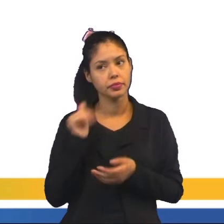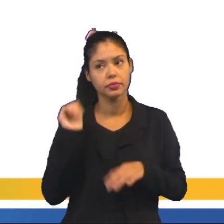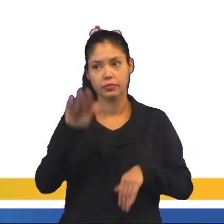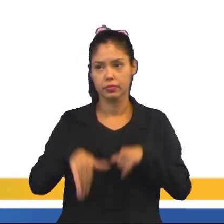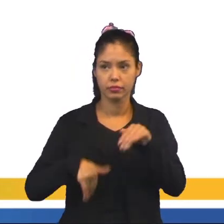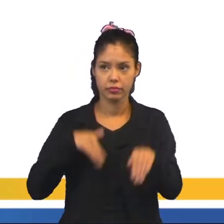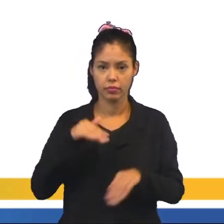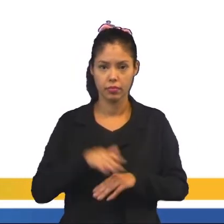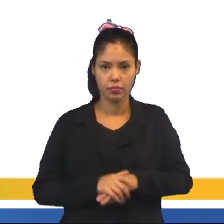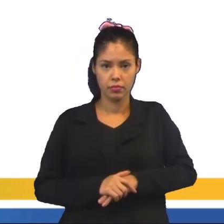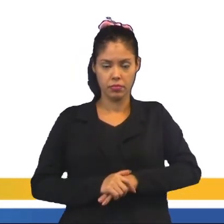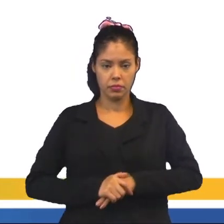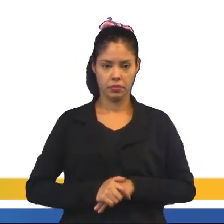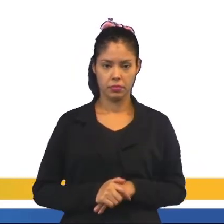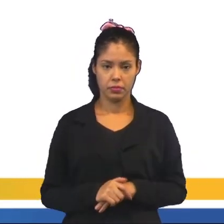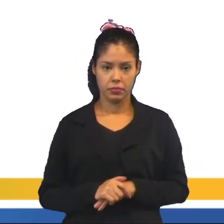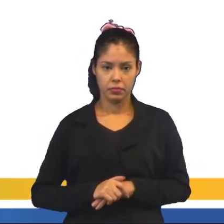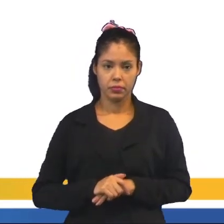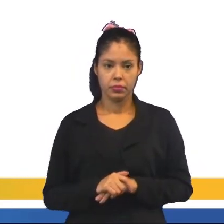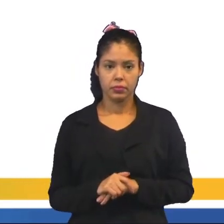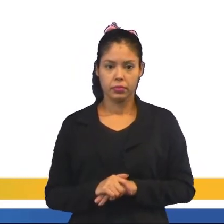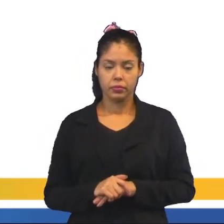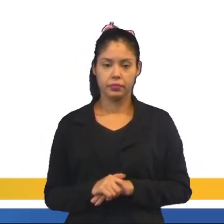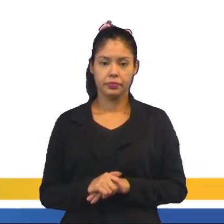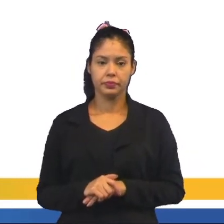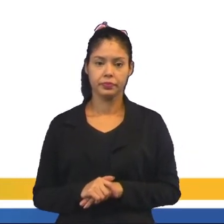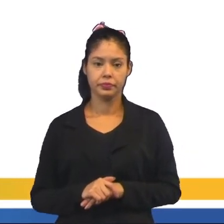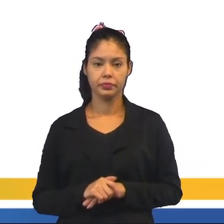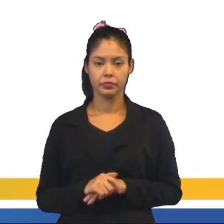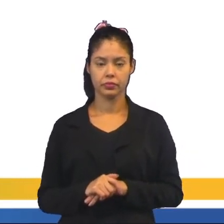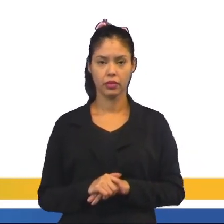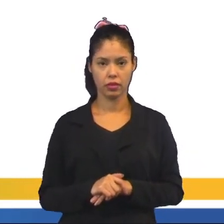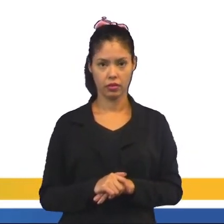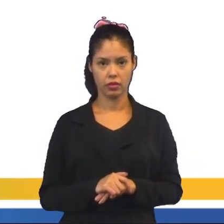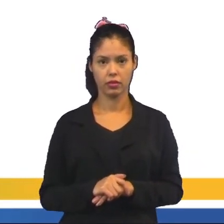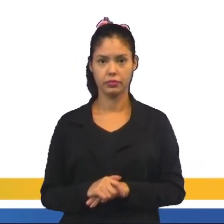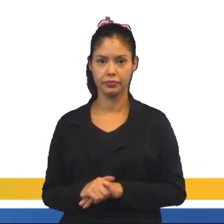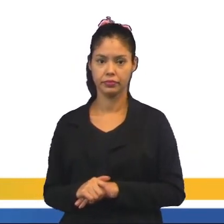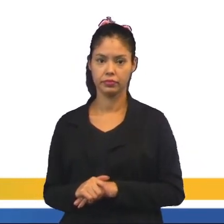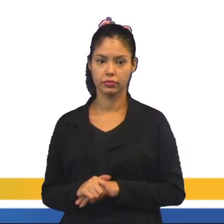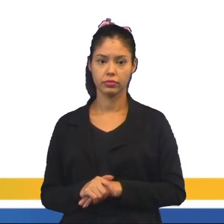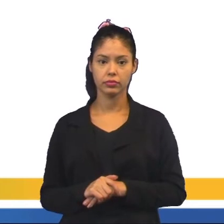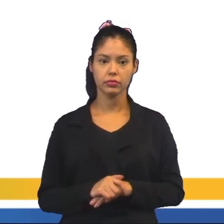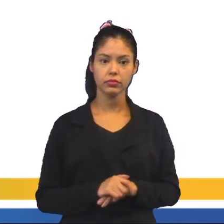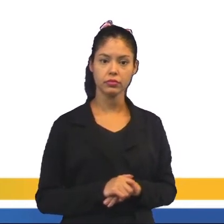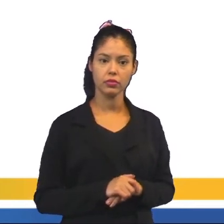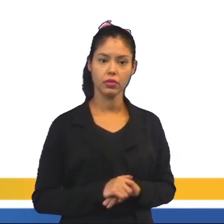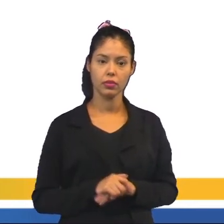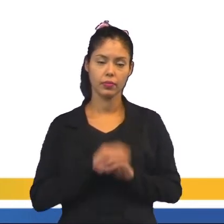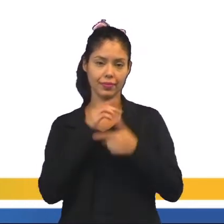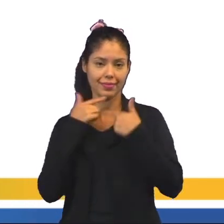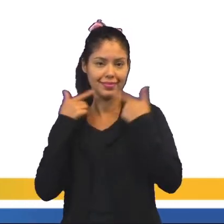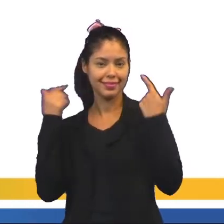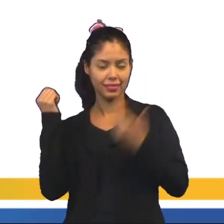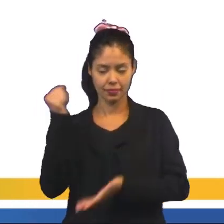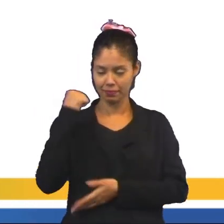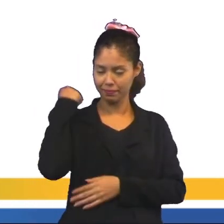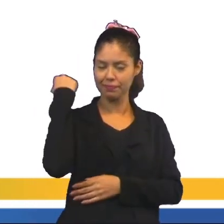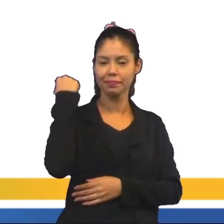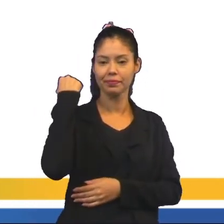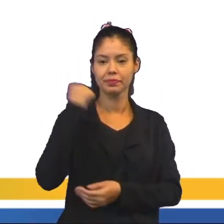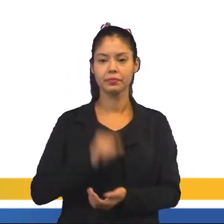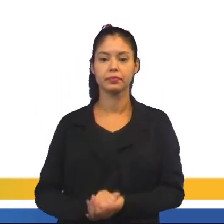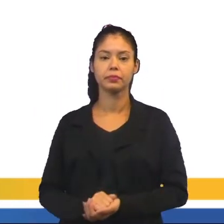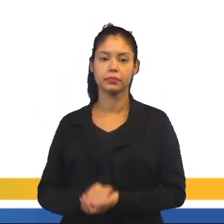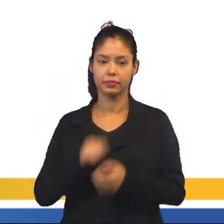dá em ferida já tem sentido completo né então ele campeón sobre ou seja o campeão sou eu sou eu não